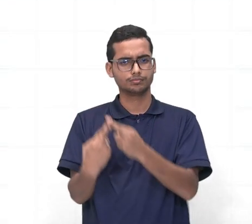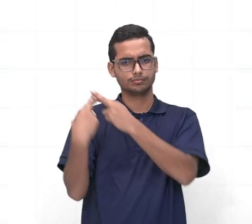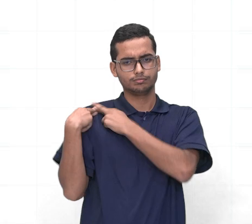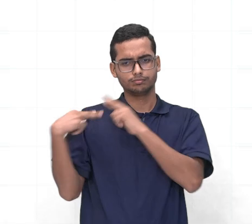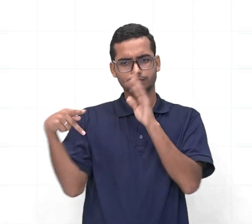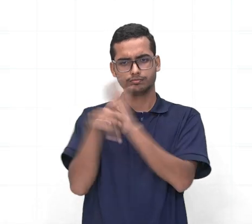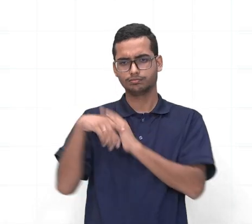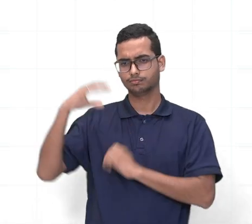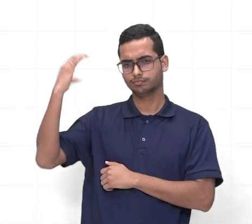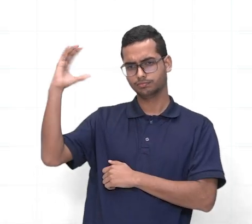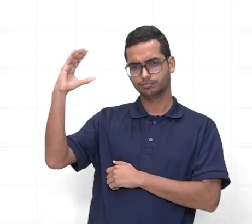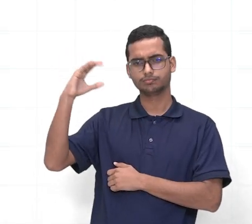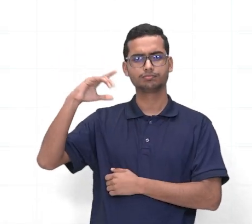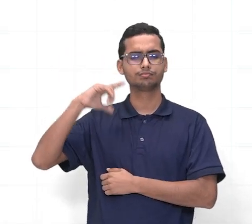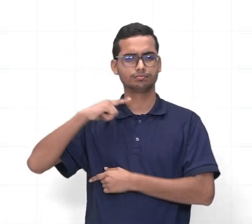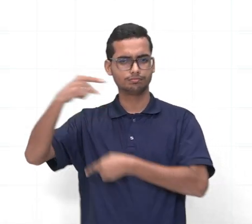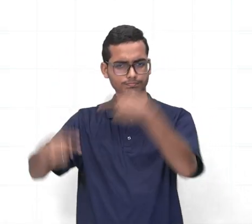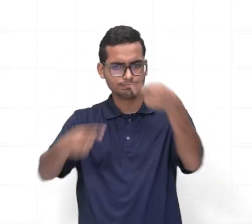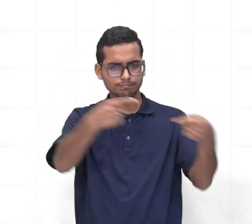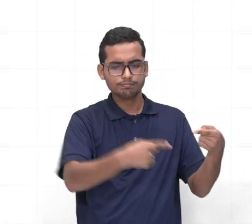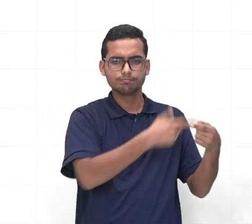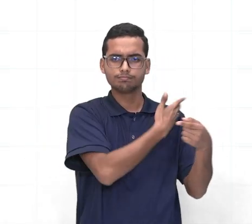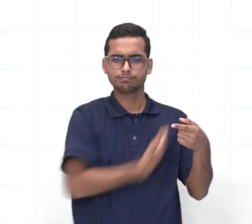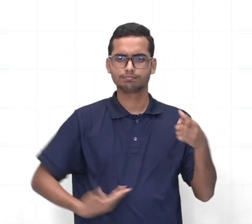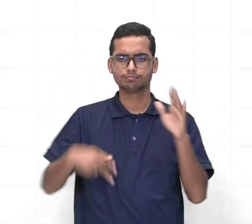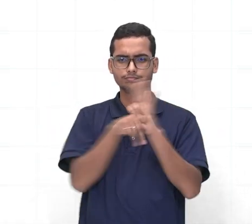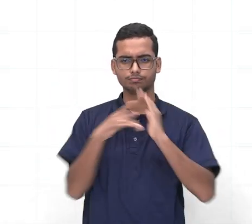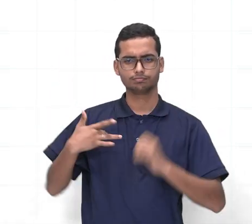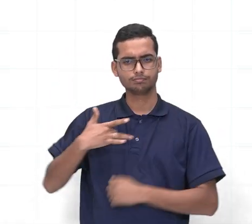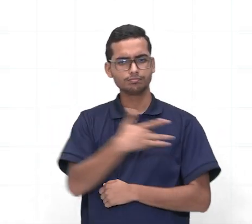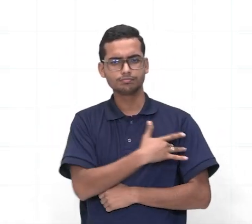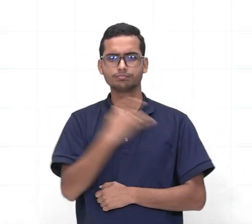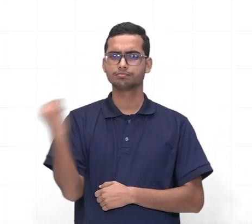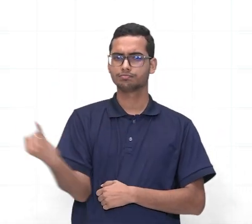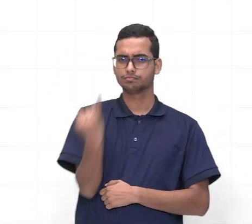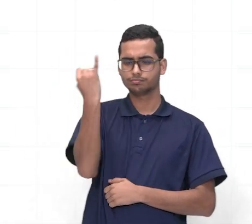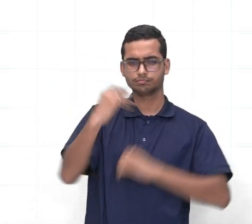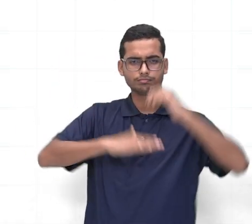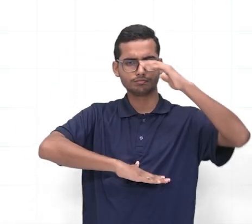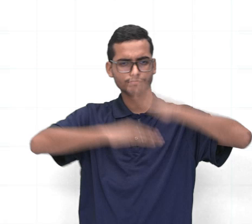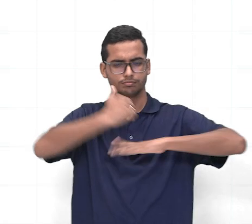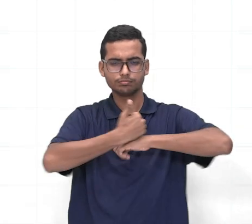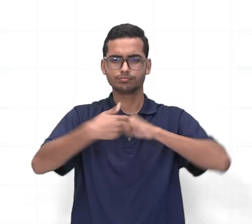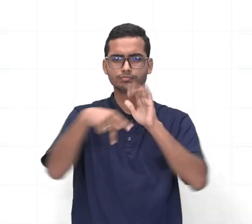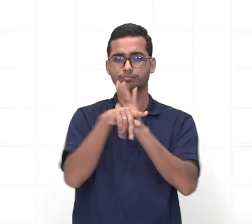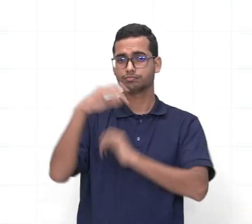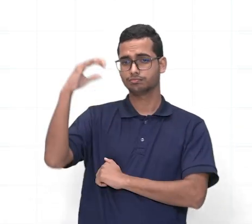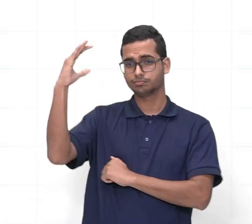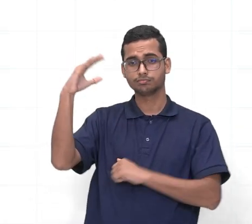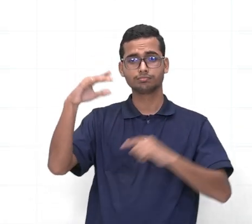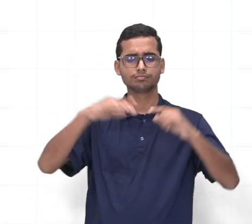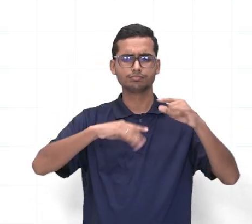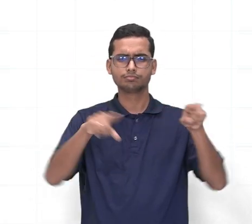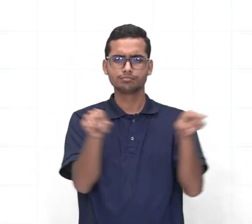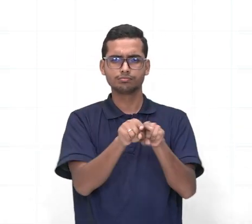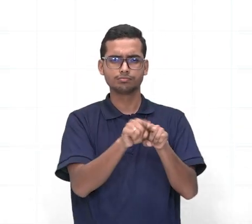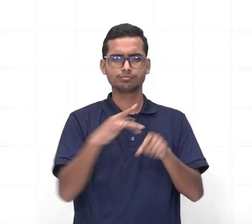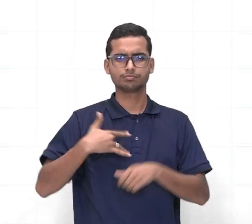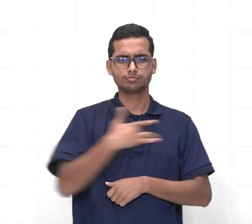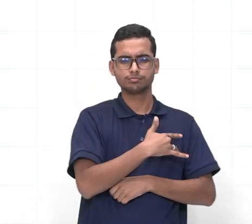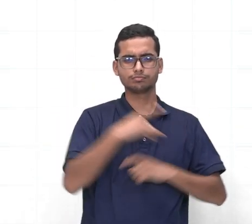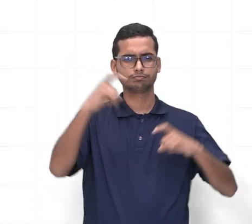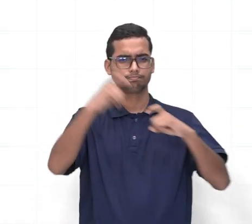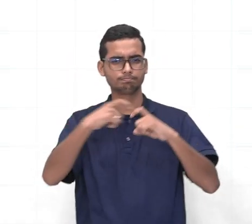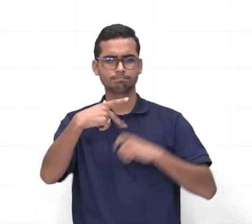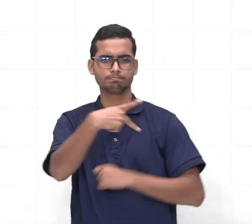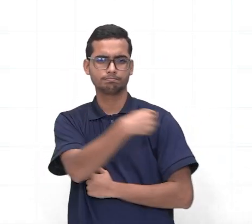das políticas públicas de saúde, a importância dos cientistas e profissionais de saúde, como médicos,